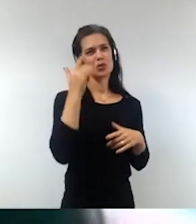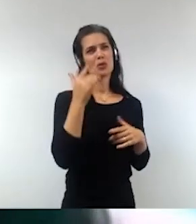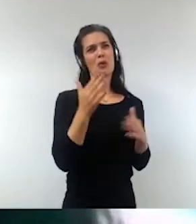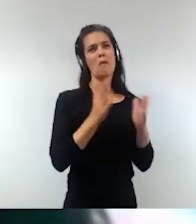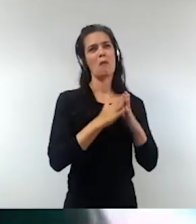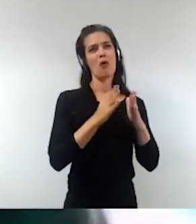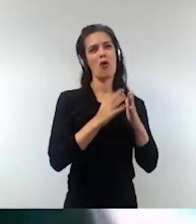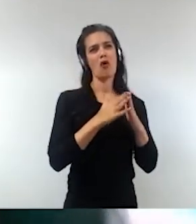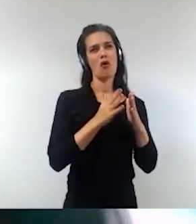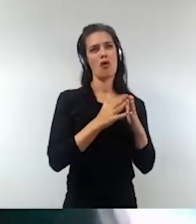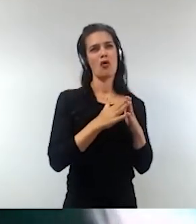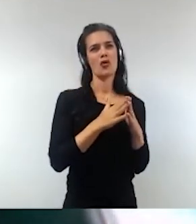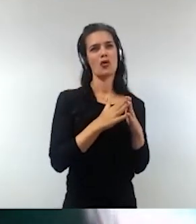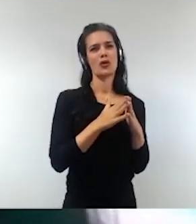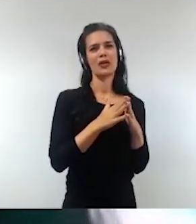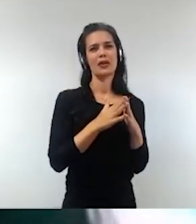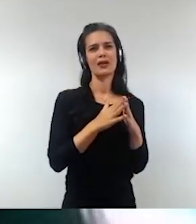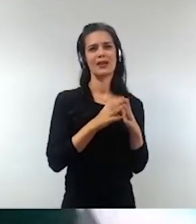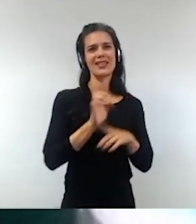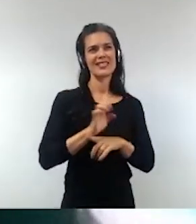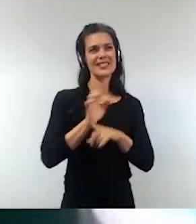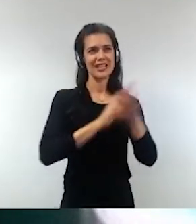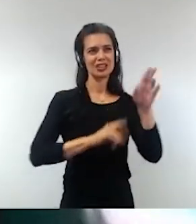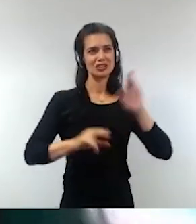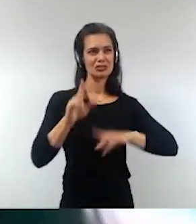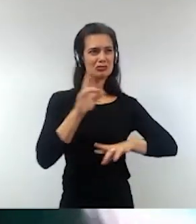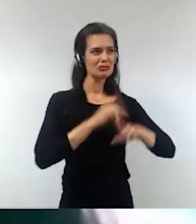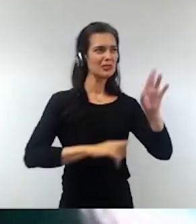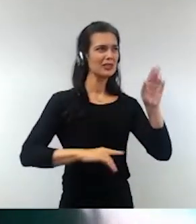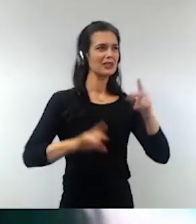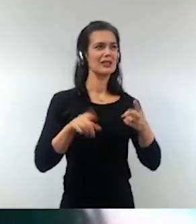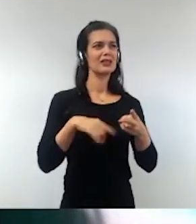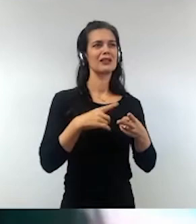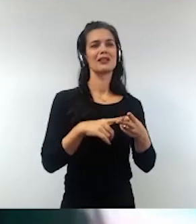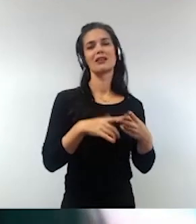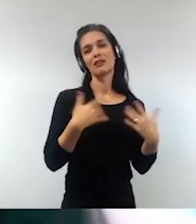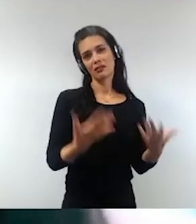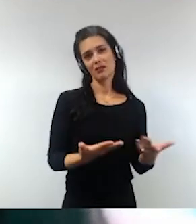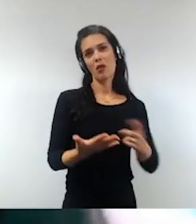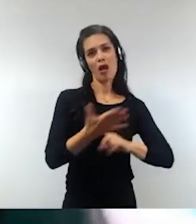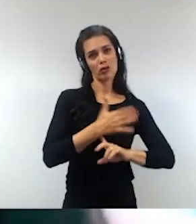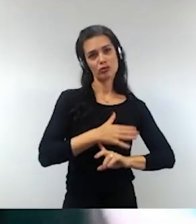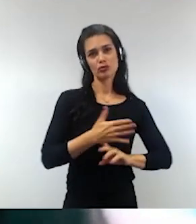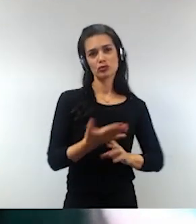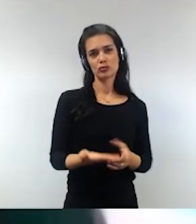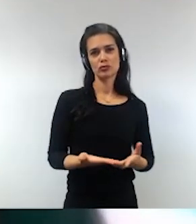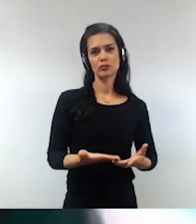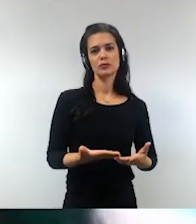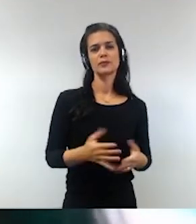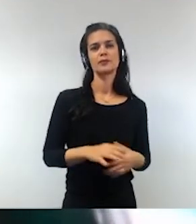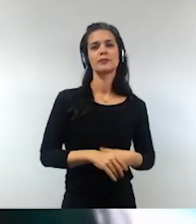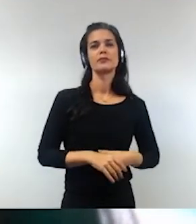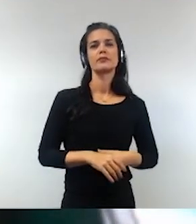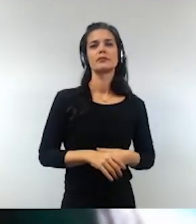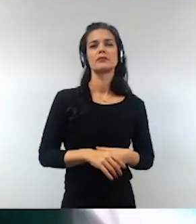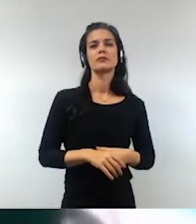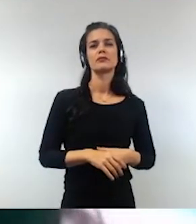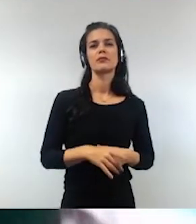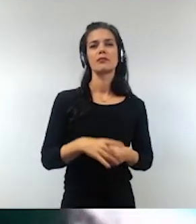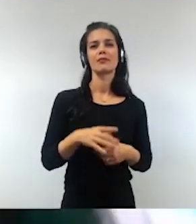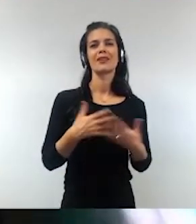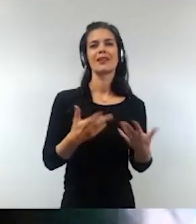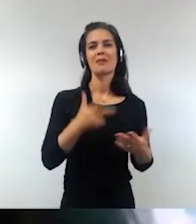moram em estados diferentes, foi super positivo. Então a gente teve foi um pouco o